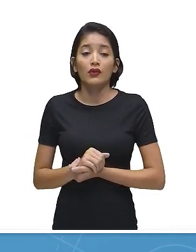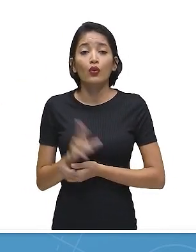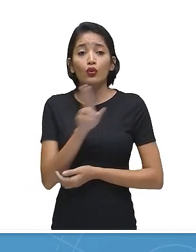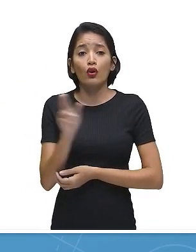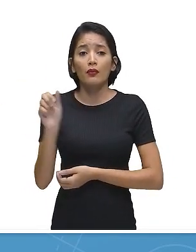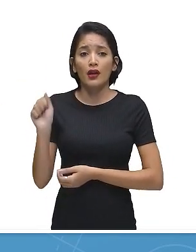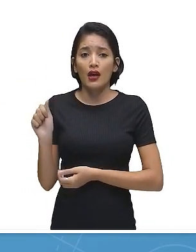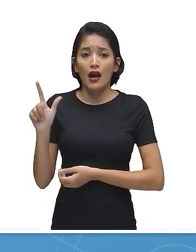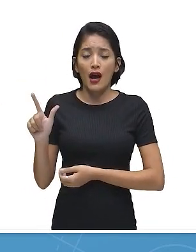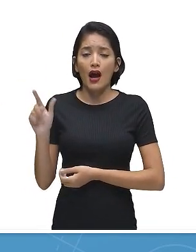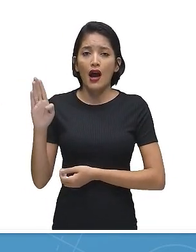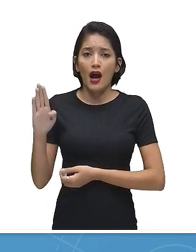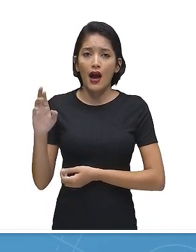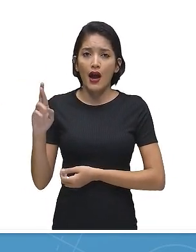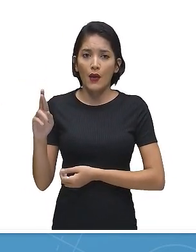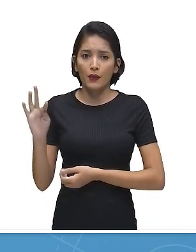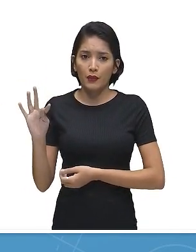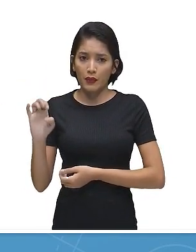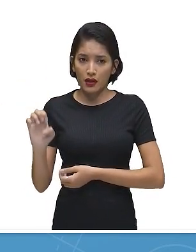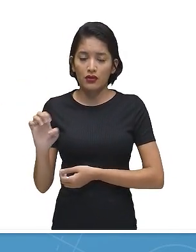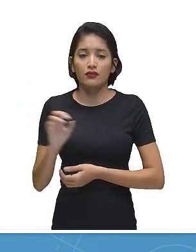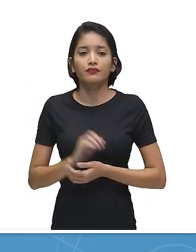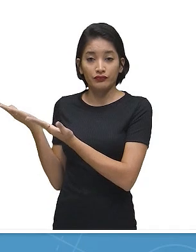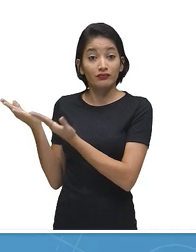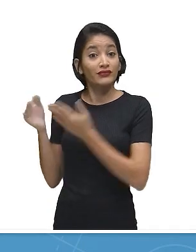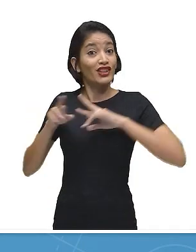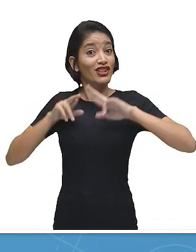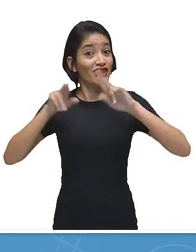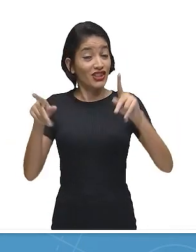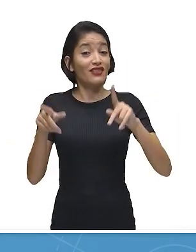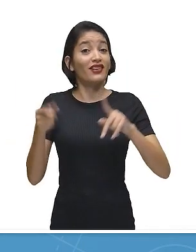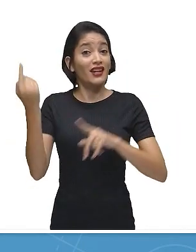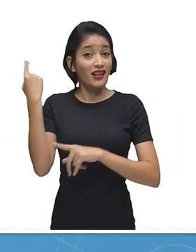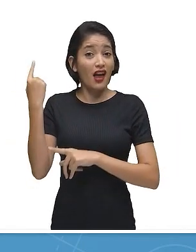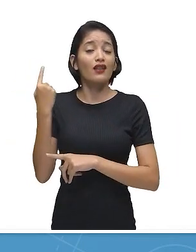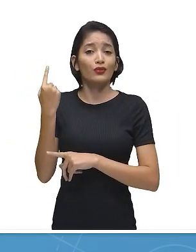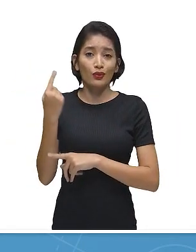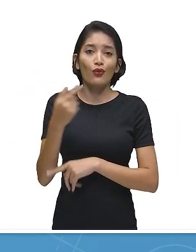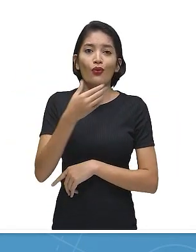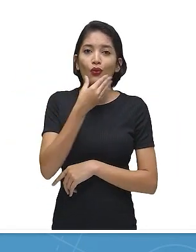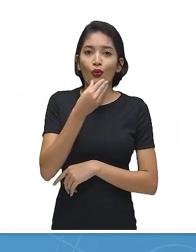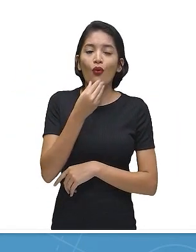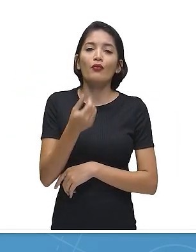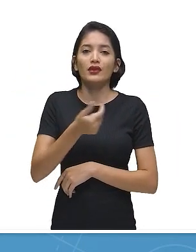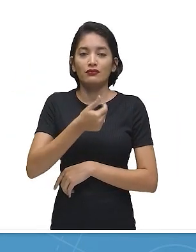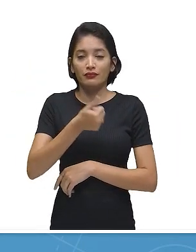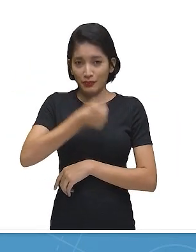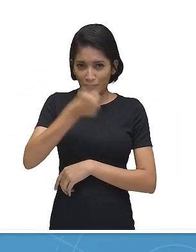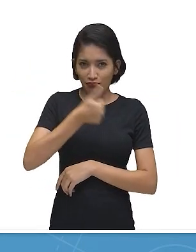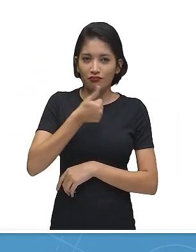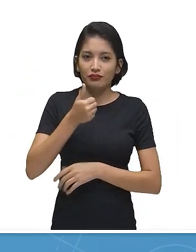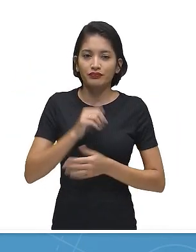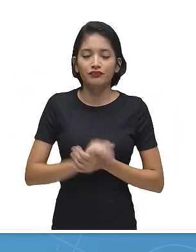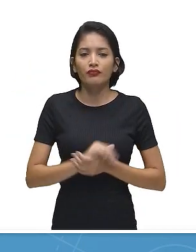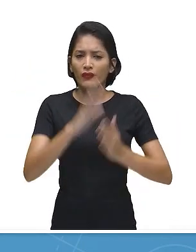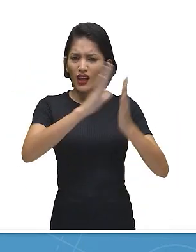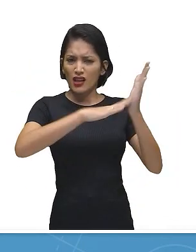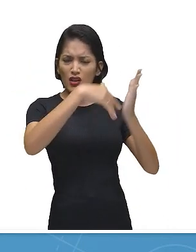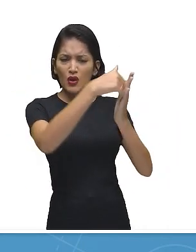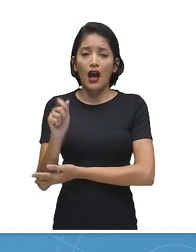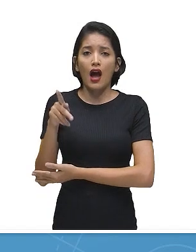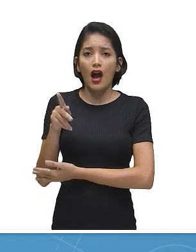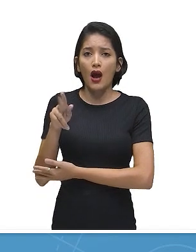as paisagens do Brasil. Aqui já era a cidade de Recife, que o Maurício de Nassau construiu na época que ele